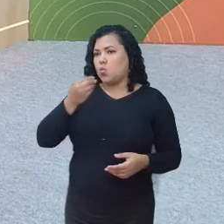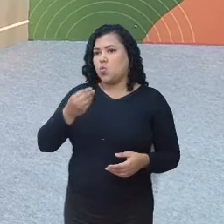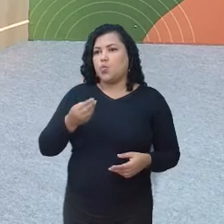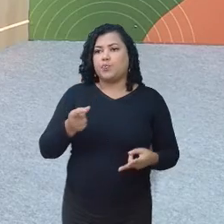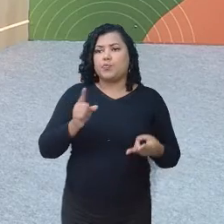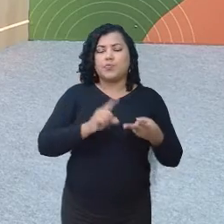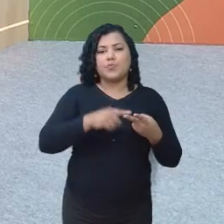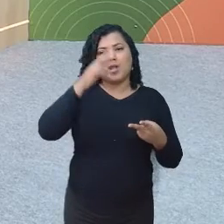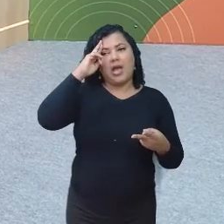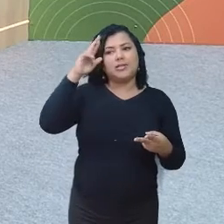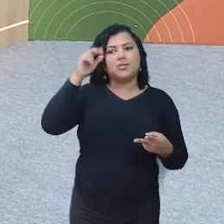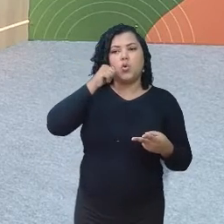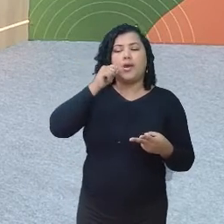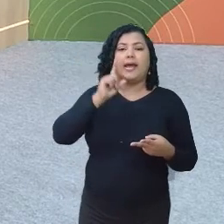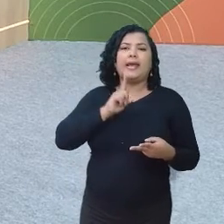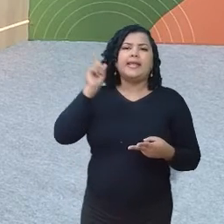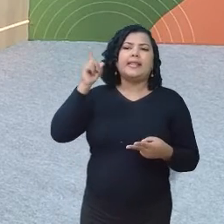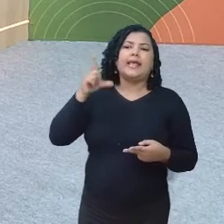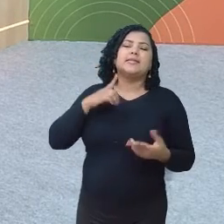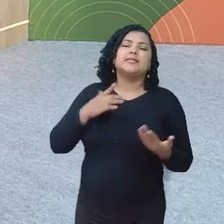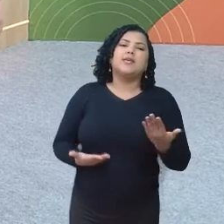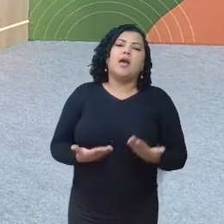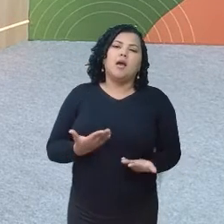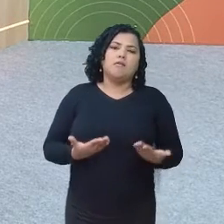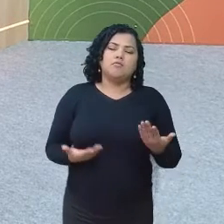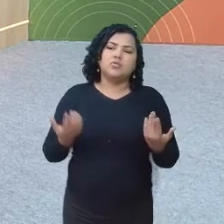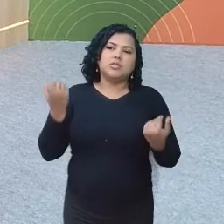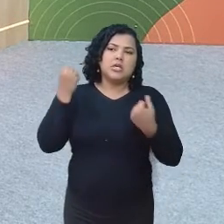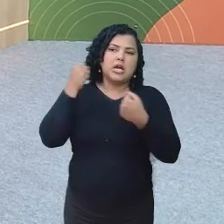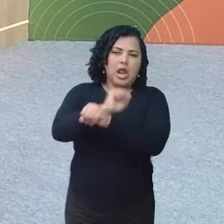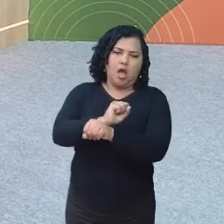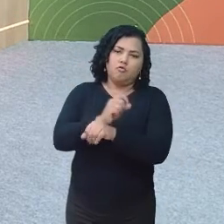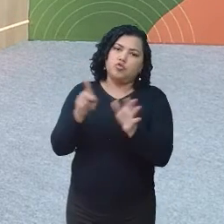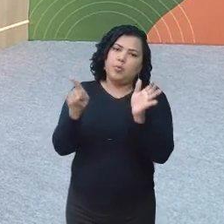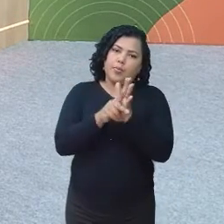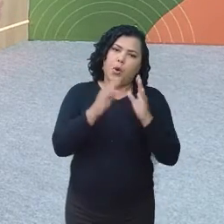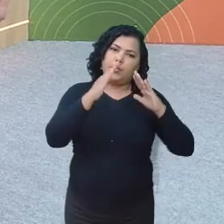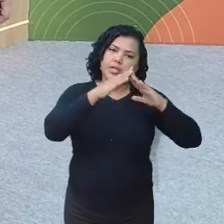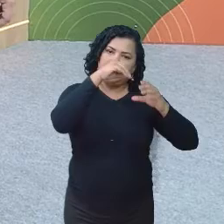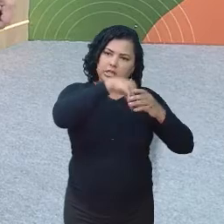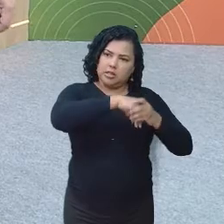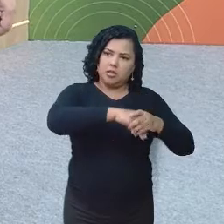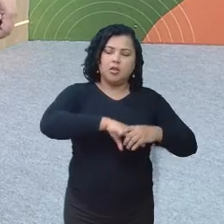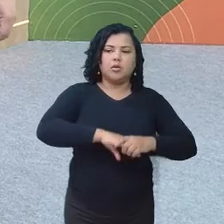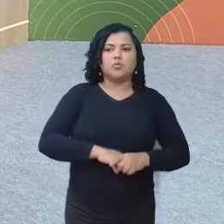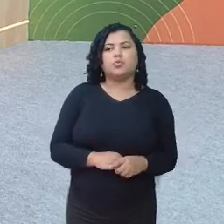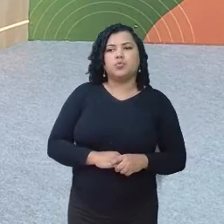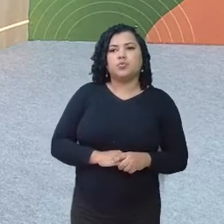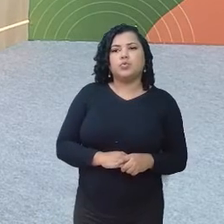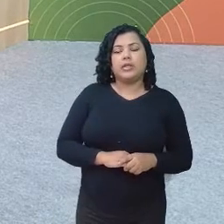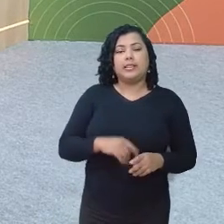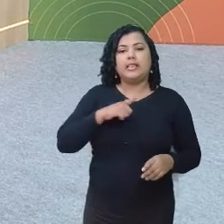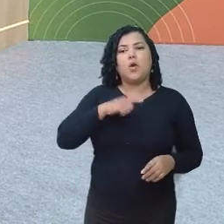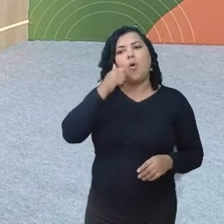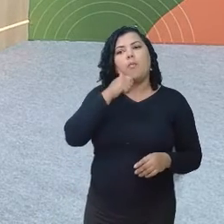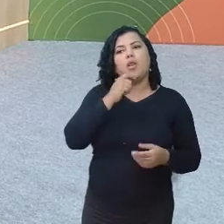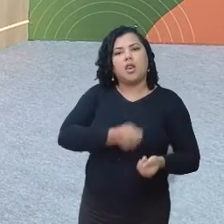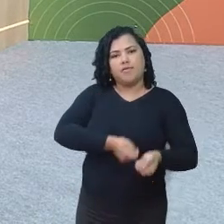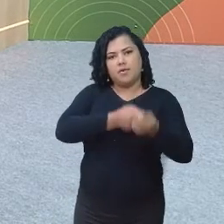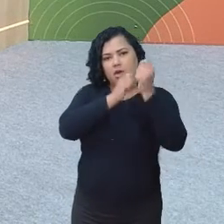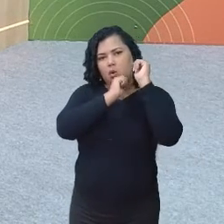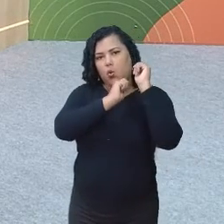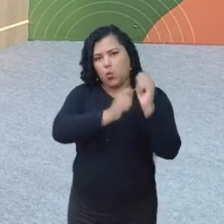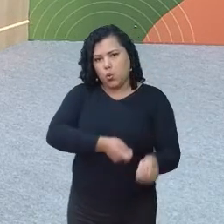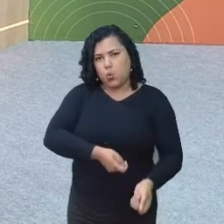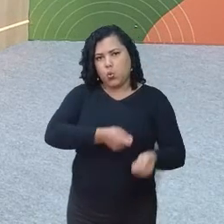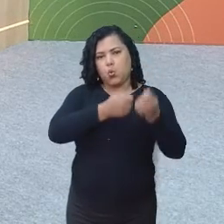nós temos criados, né, escravos aqui, ó, escravos domésticos, né? Nós temos uma escrava ali, que ela fica com